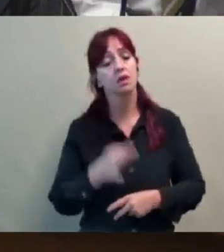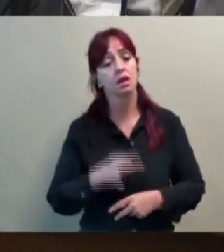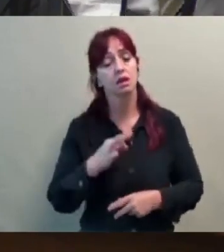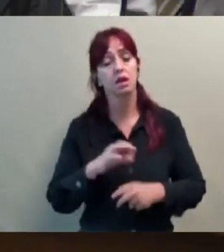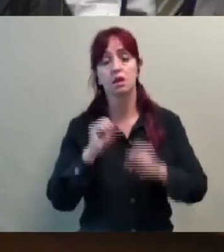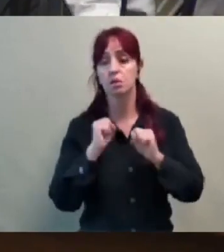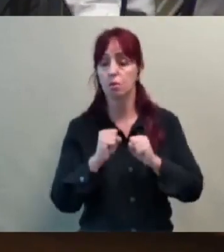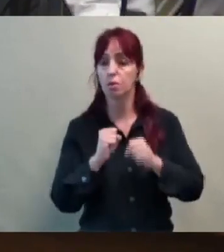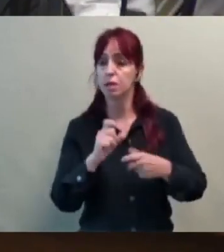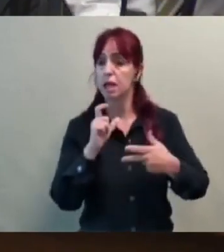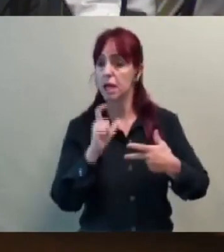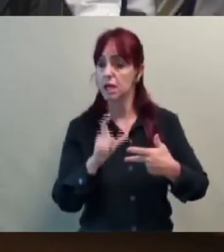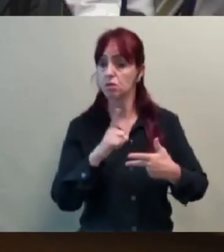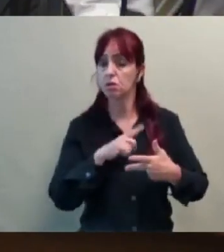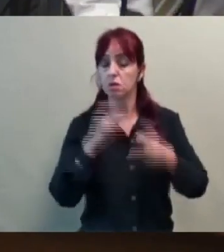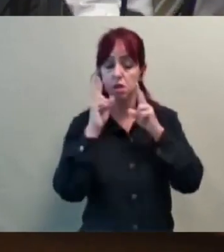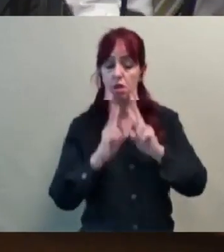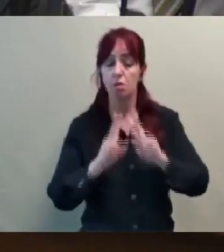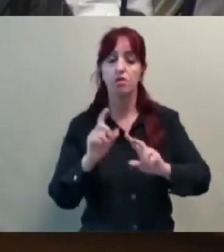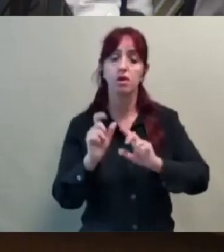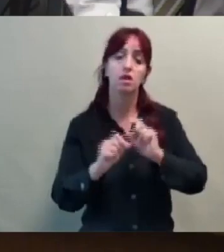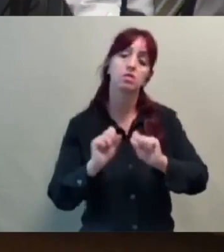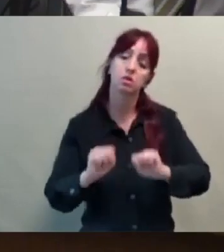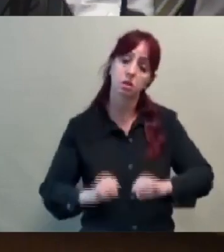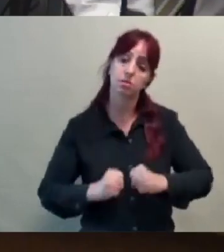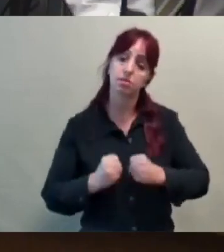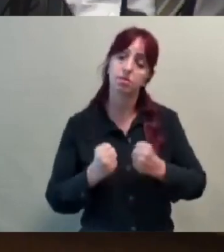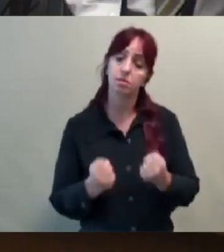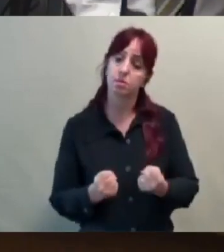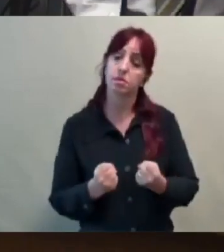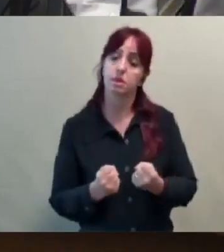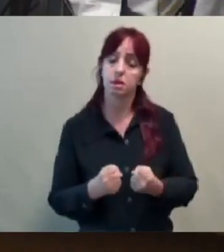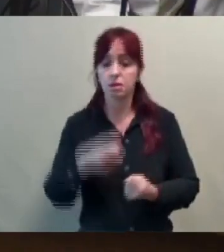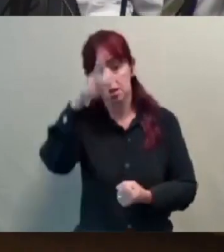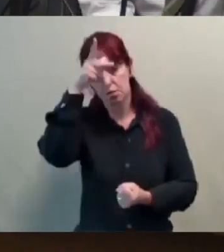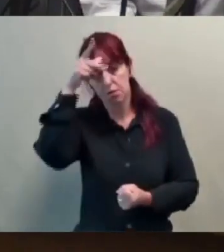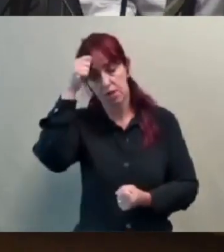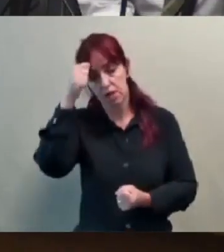Executivo temos visto todo esse empenho da Prefeitura em